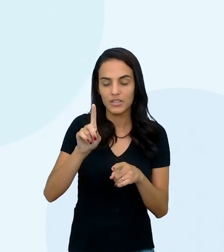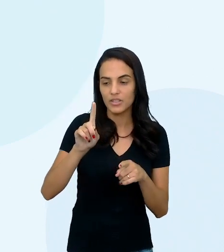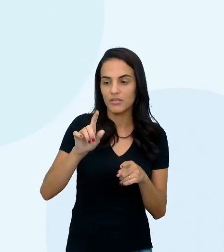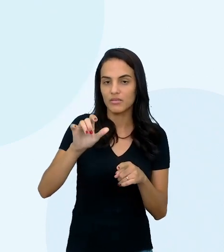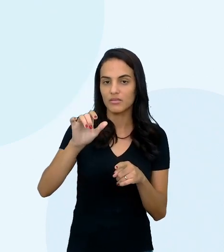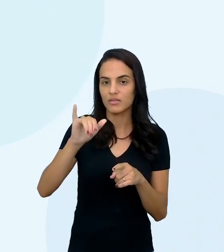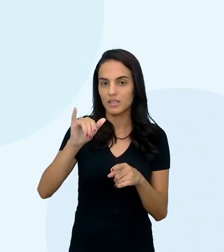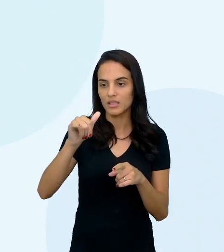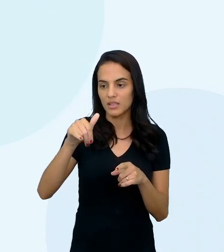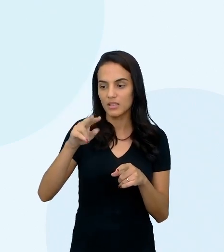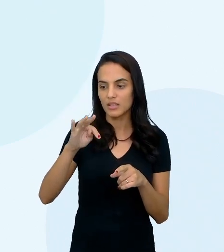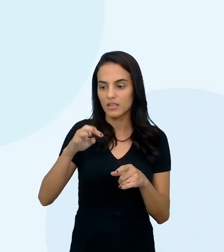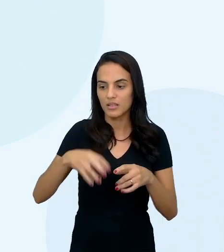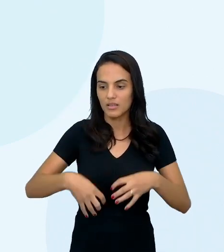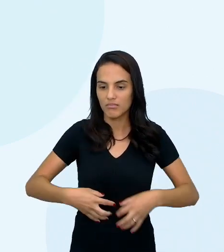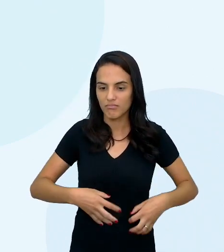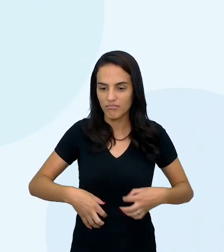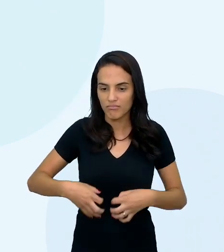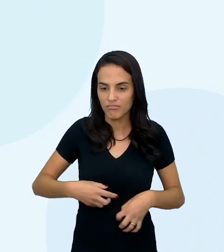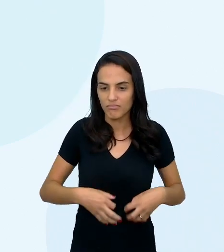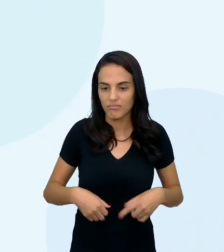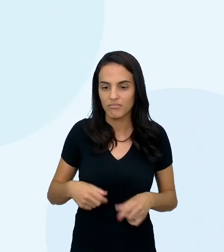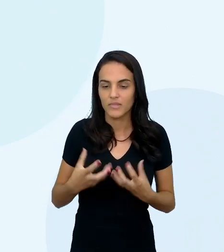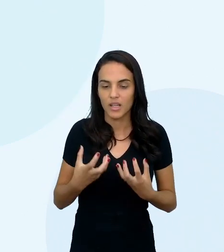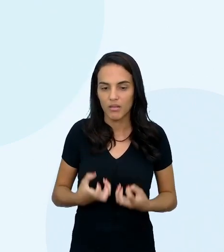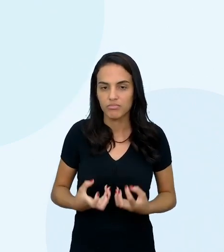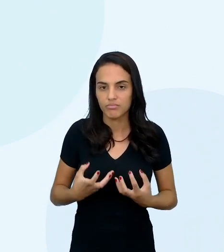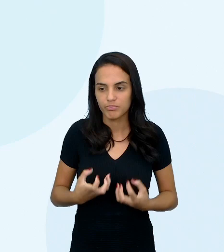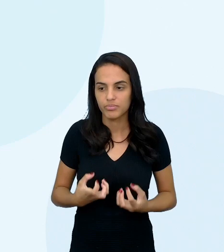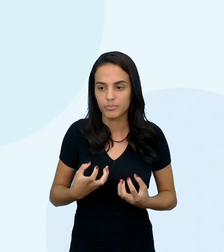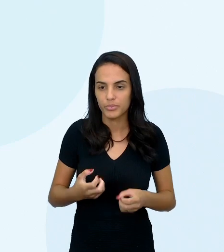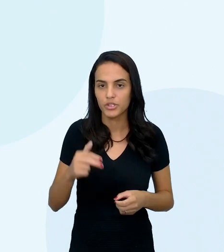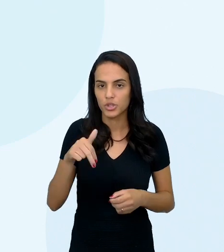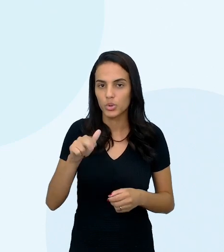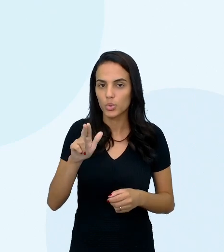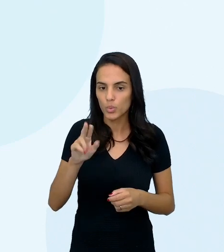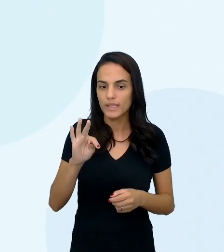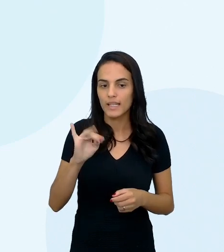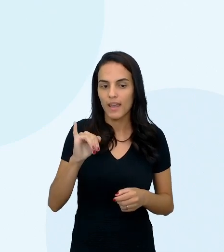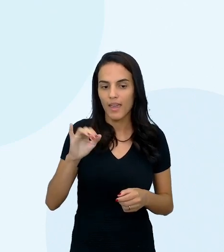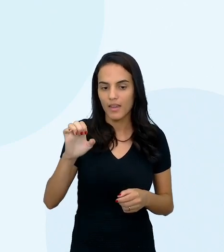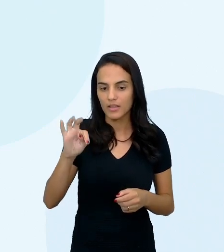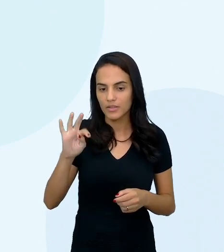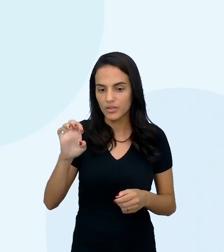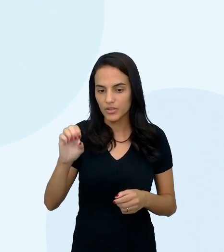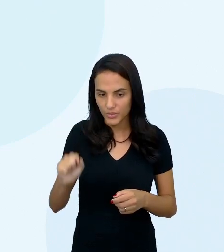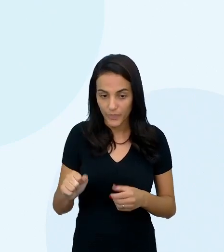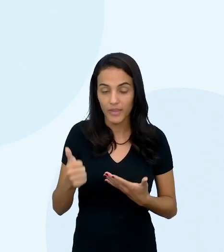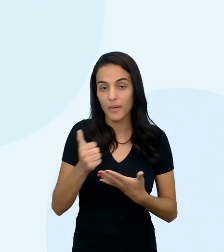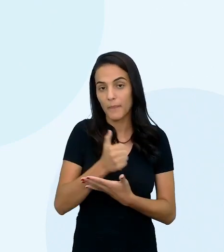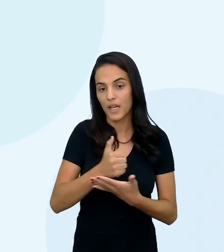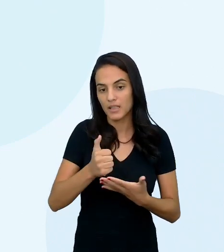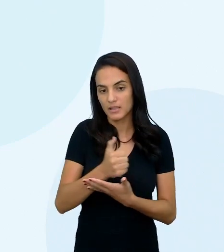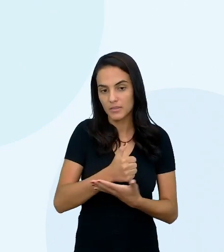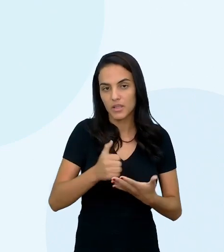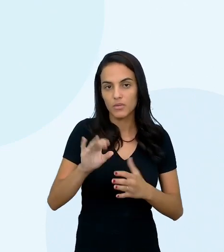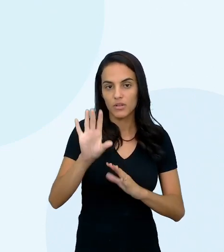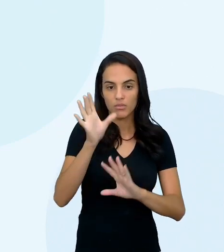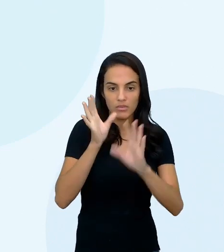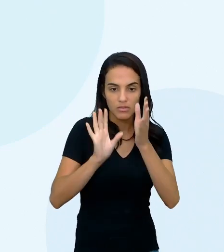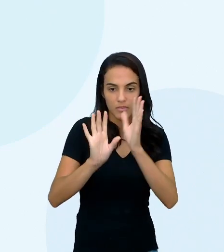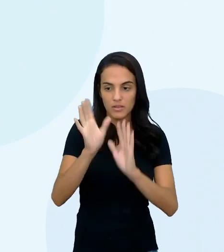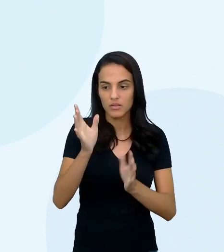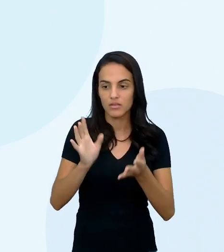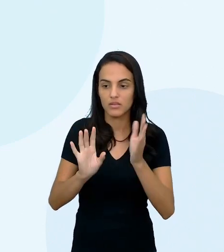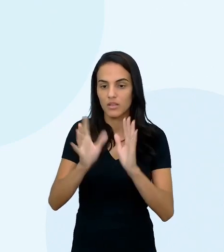outras enzimas e também com a absorção aí de nutrientes, ok? Então aí é basicamente os fenômenos, né,